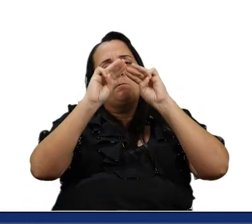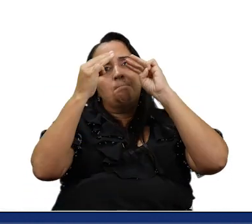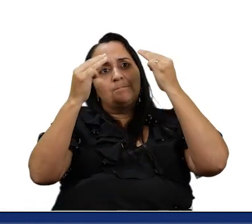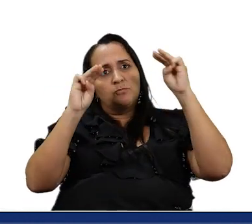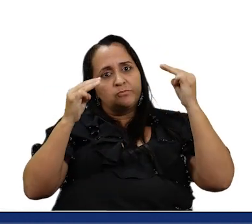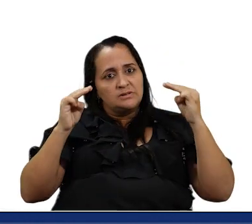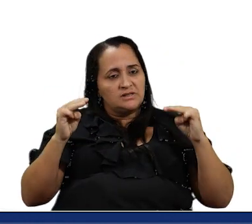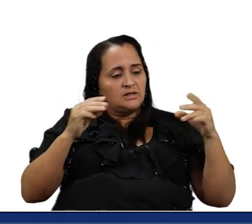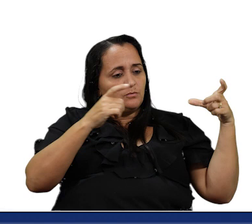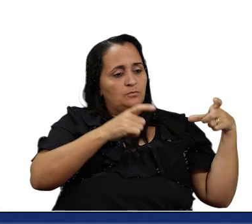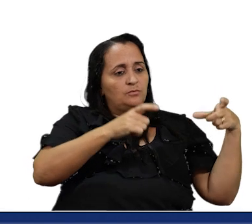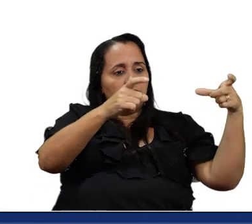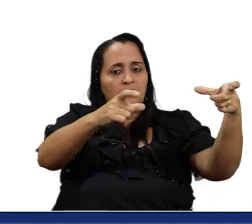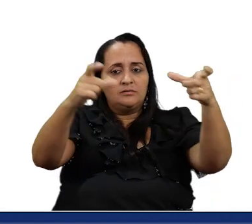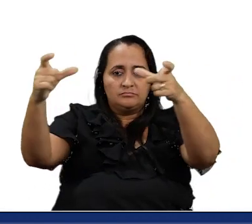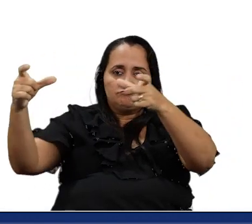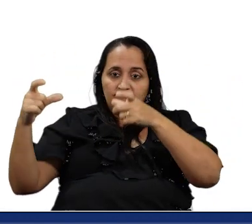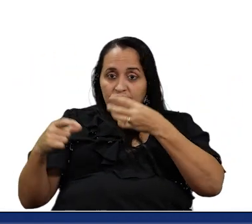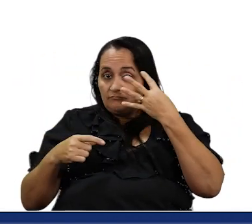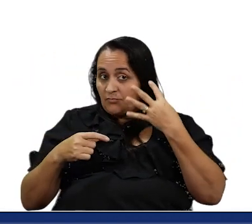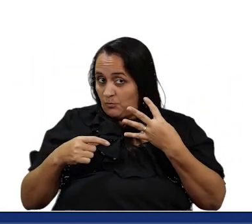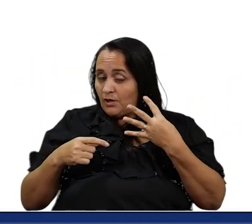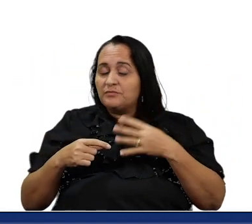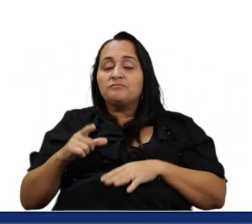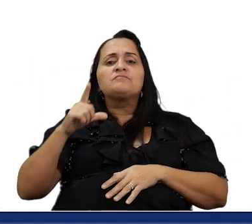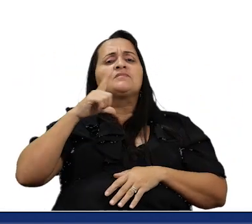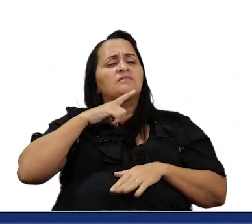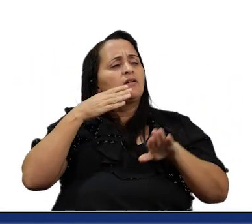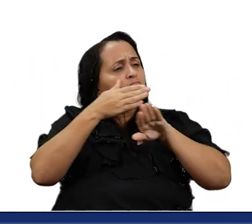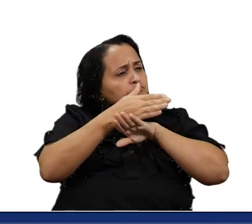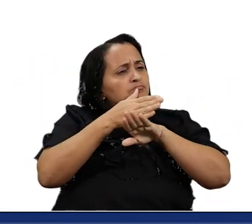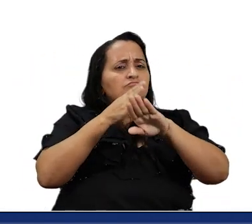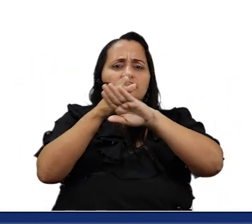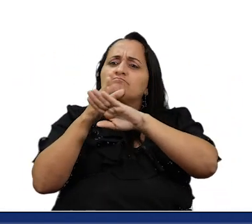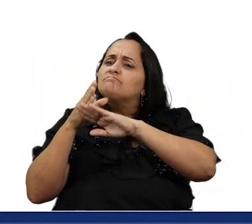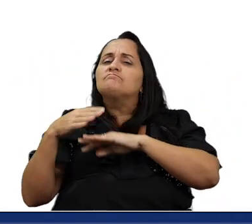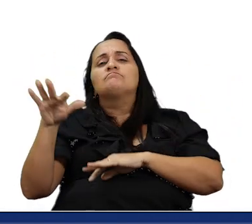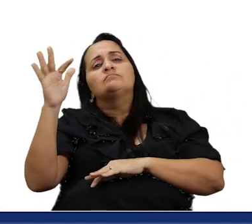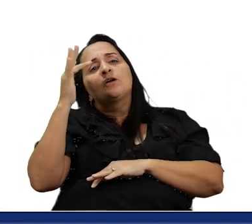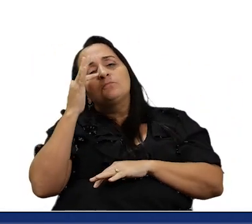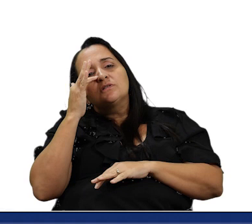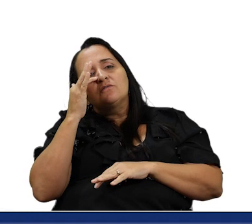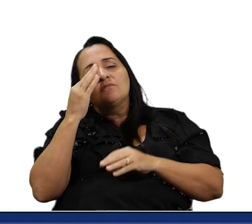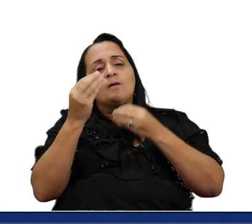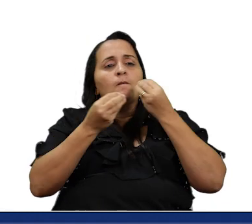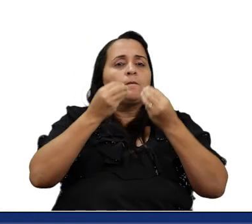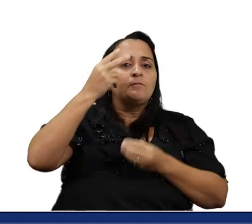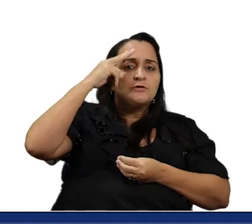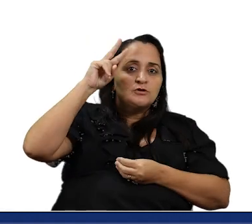o público terá acesso a informações sobre a história da festa, como a criação do